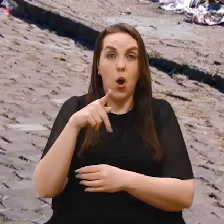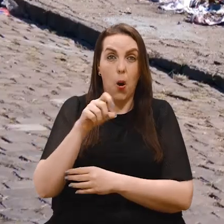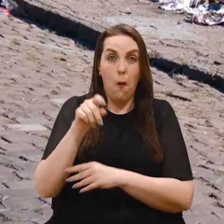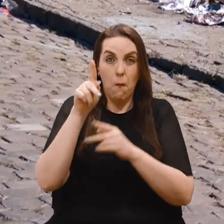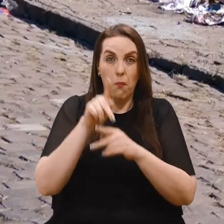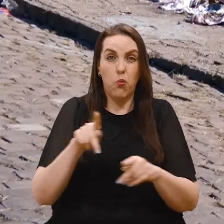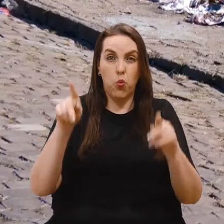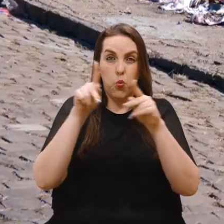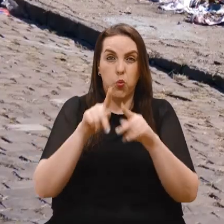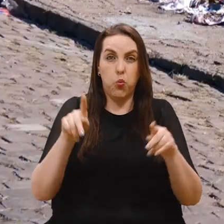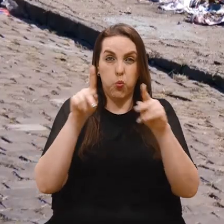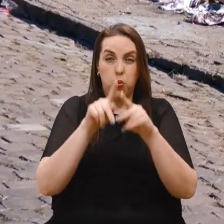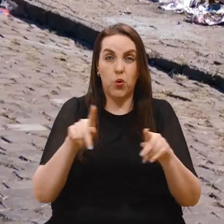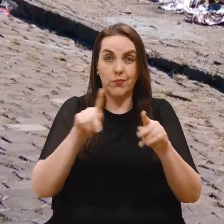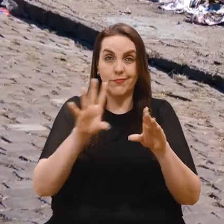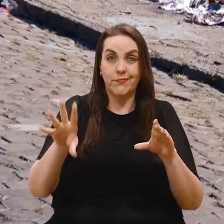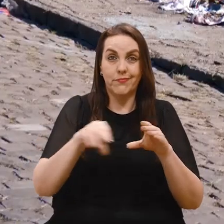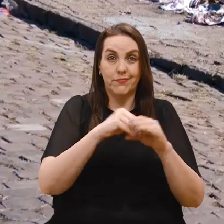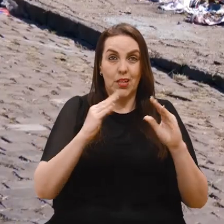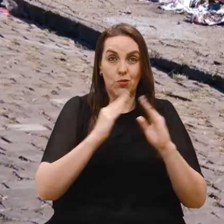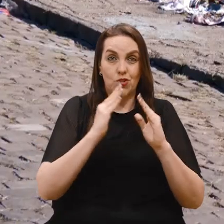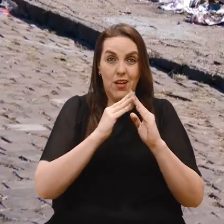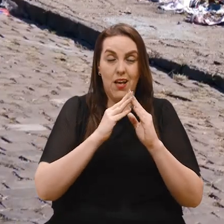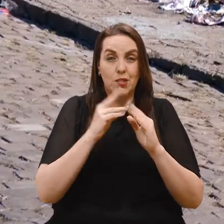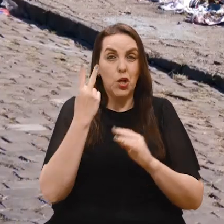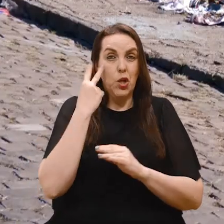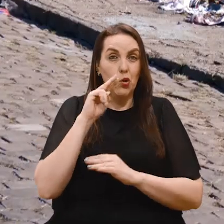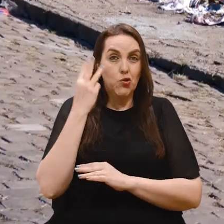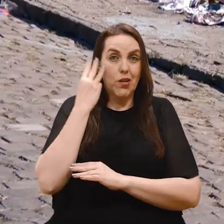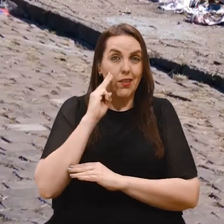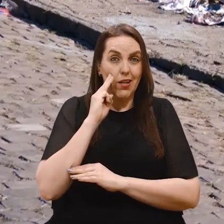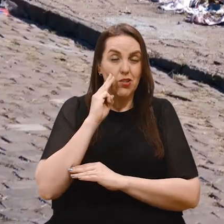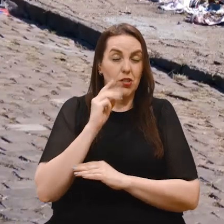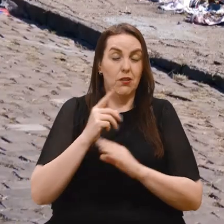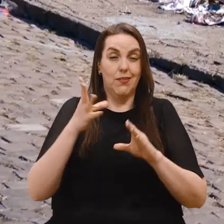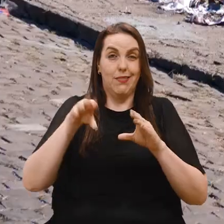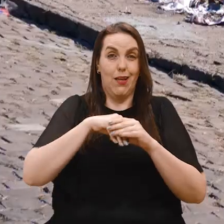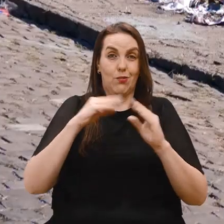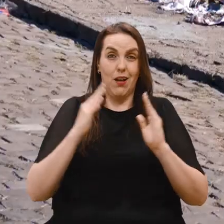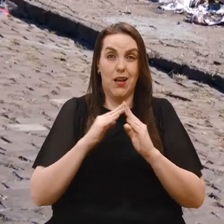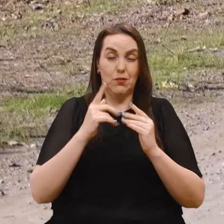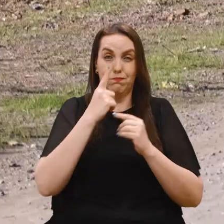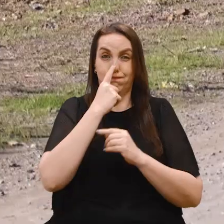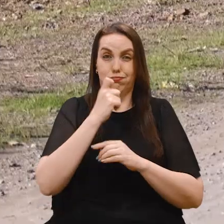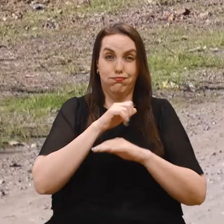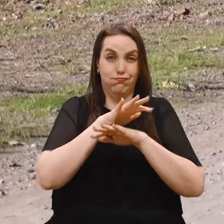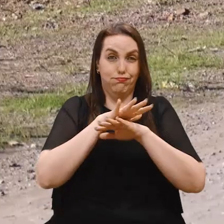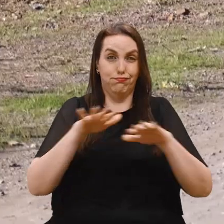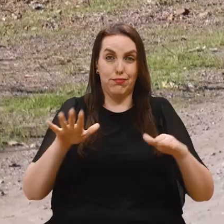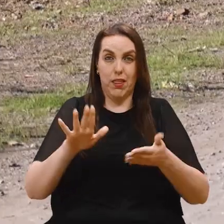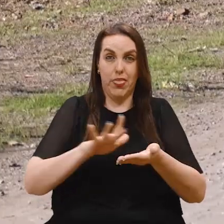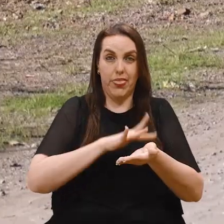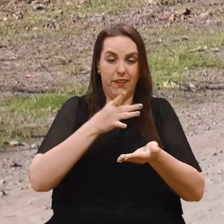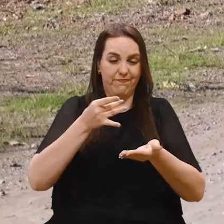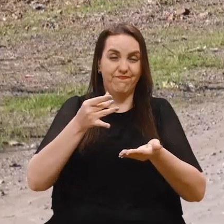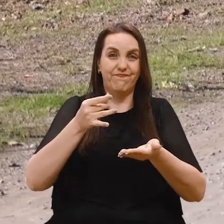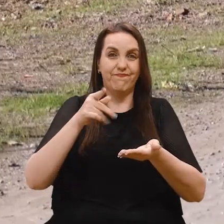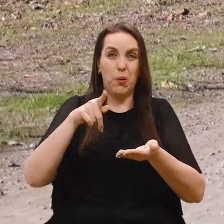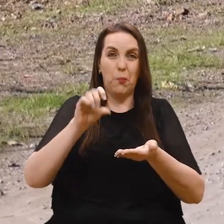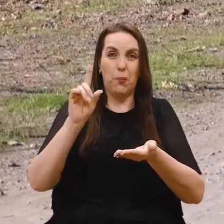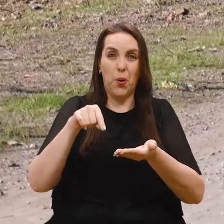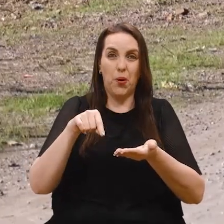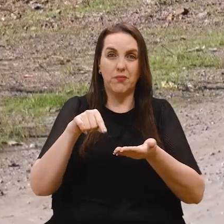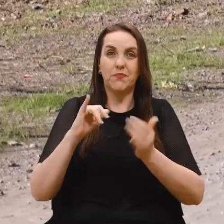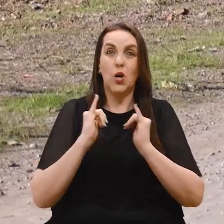limpa a casa dentro aí, dali 2, 3 dias, tá virado só em pó de novo. Sim. E passa muito ônibus? Aqui